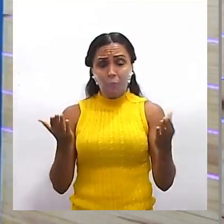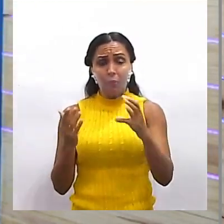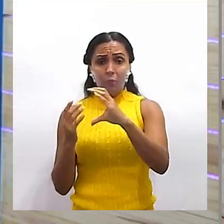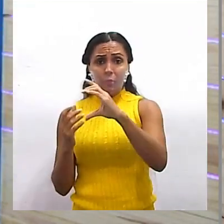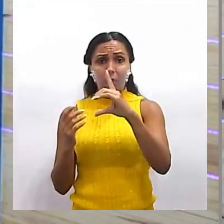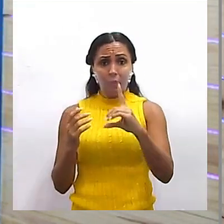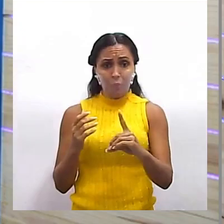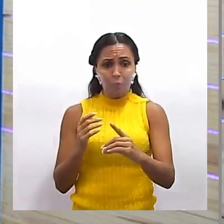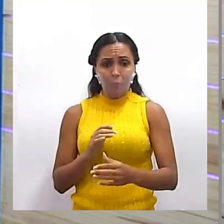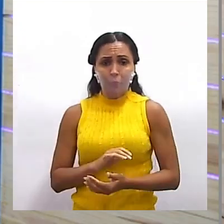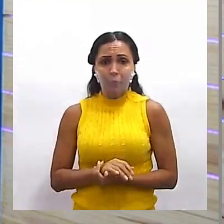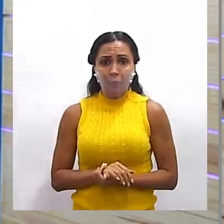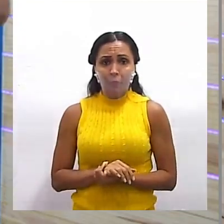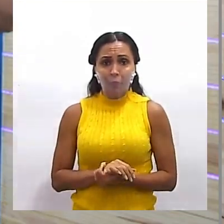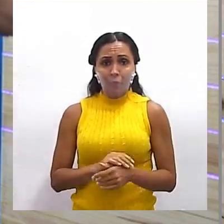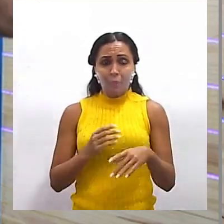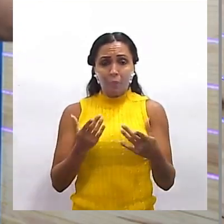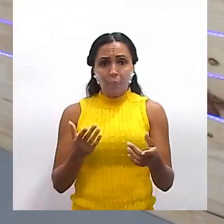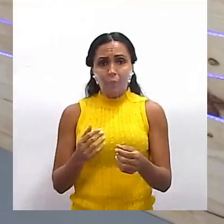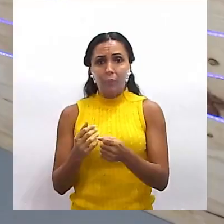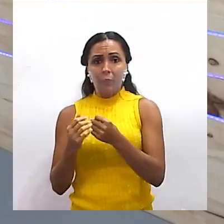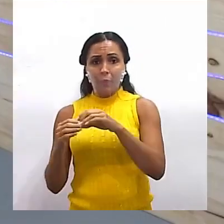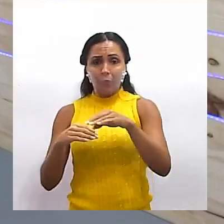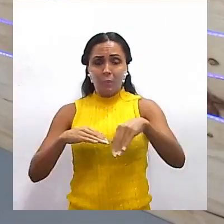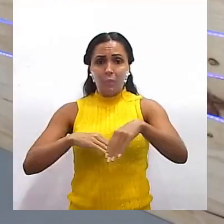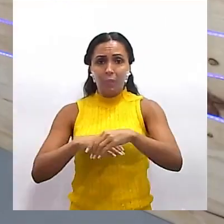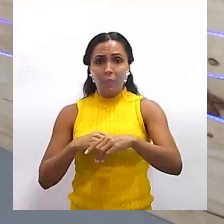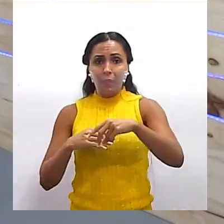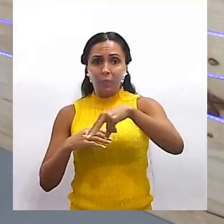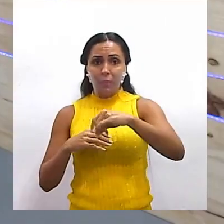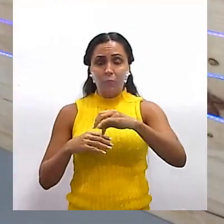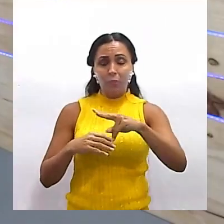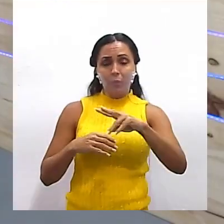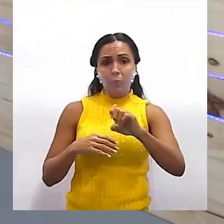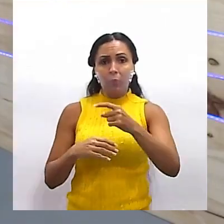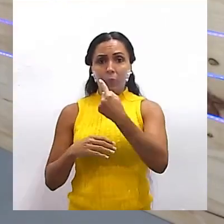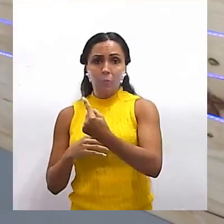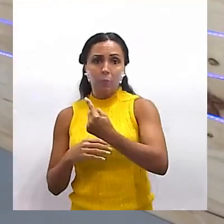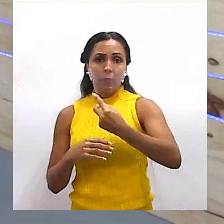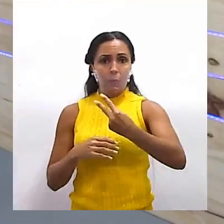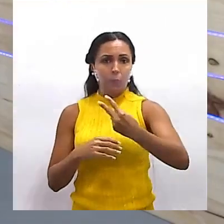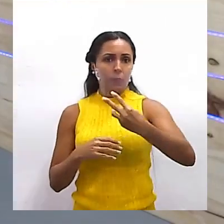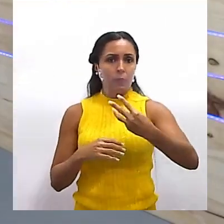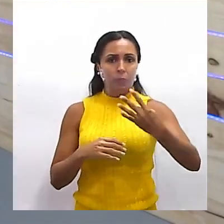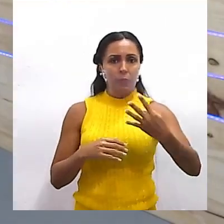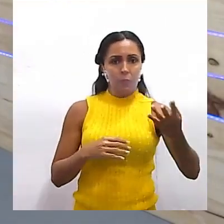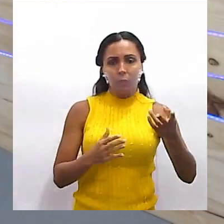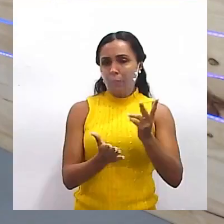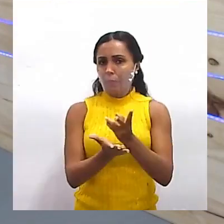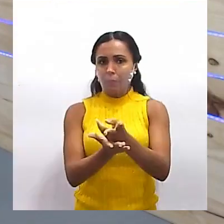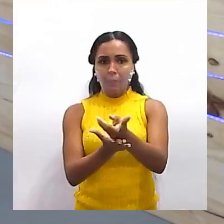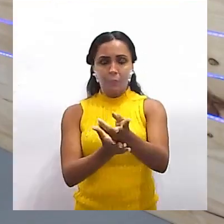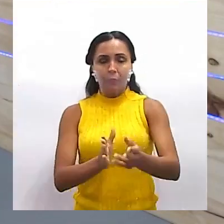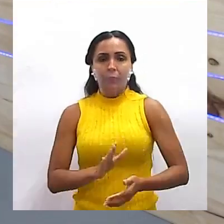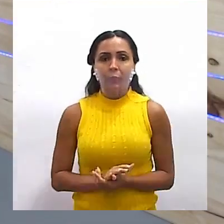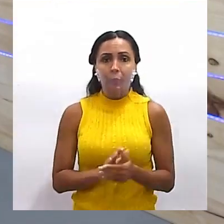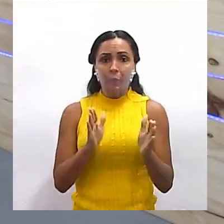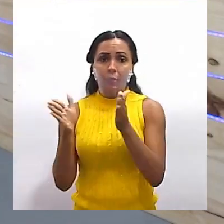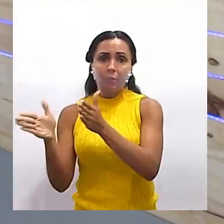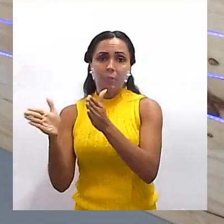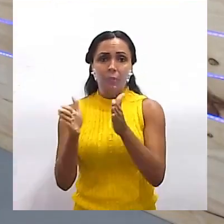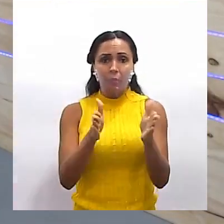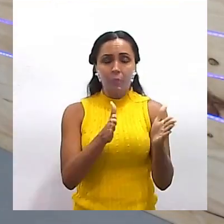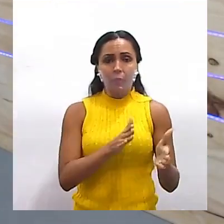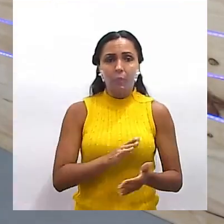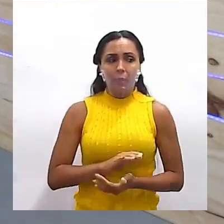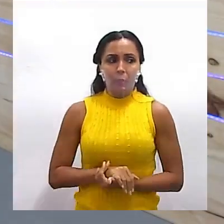tá? E tem os níveis, né? Nível 1, nível 2. E posso subdividi-los também, né? Através de estante. Colocar uma estante dentro